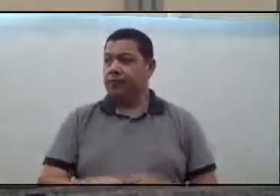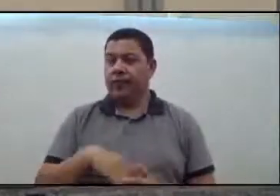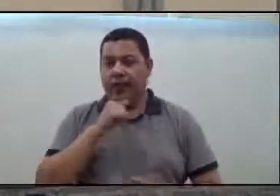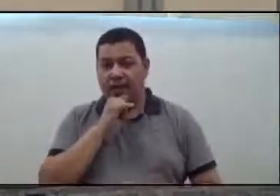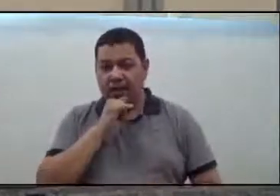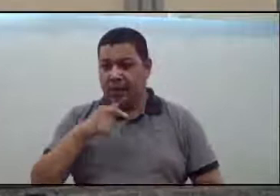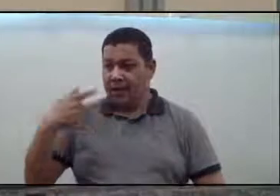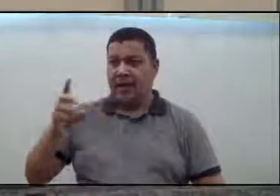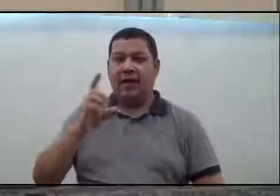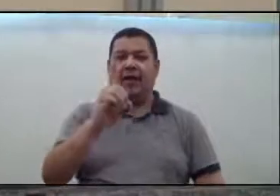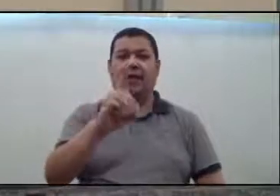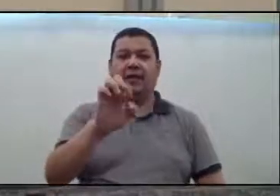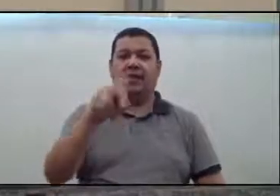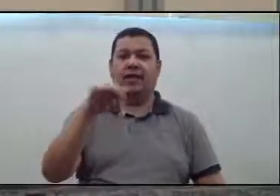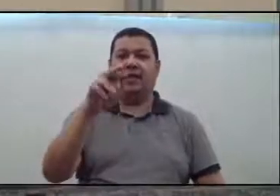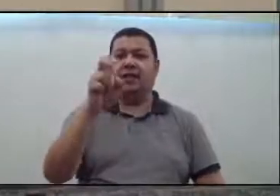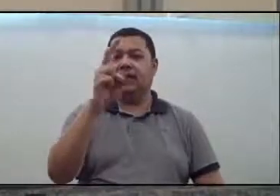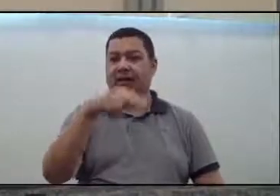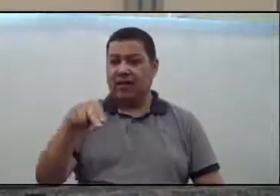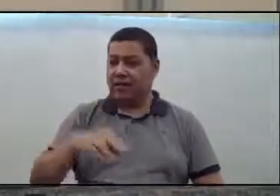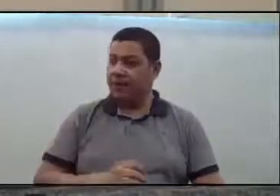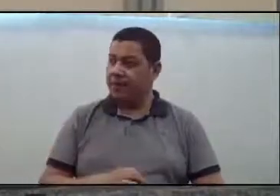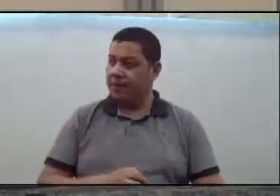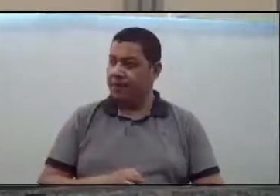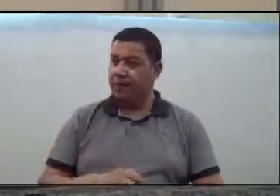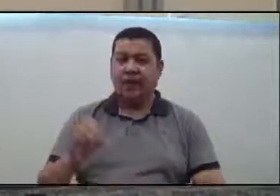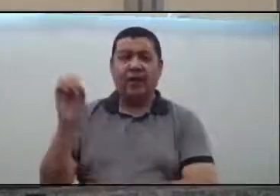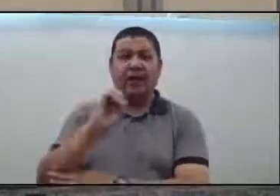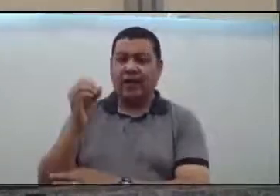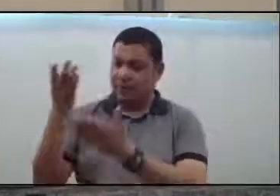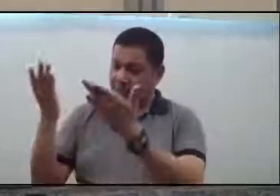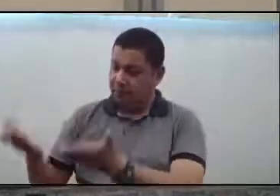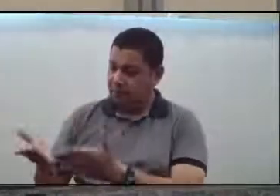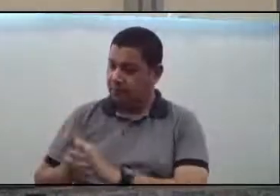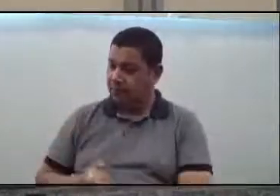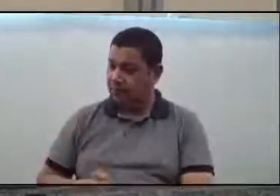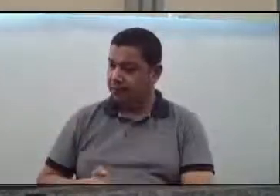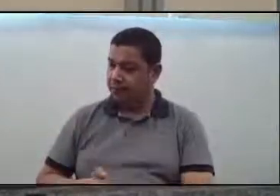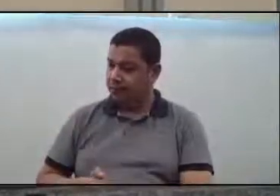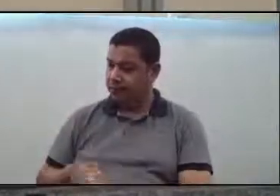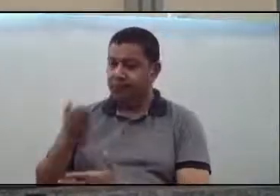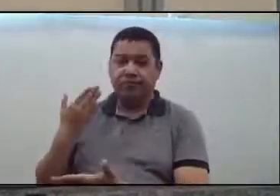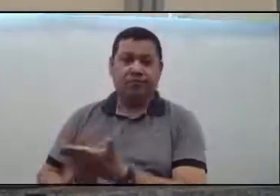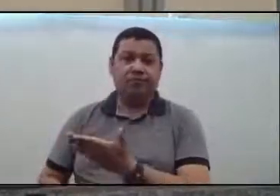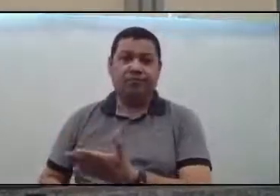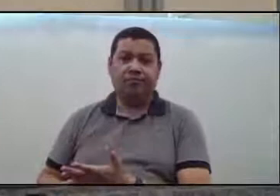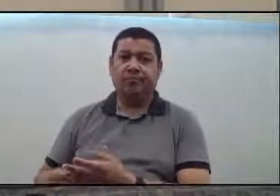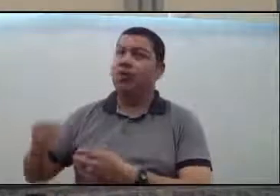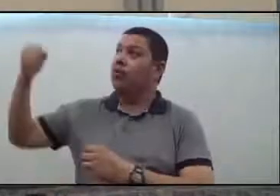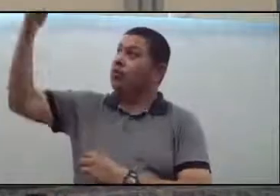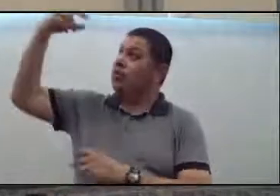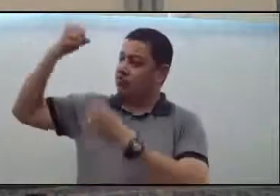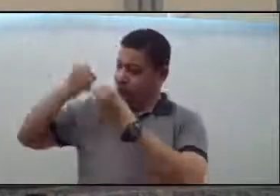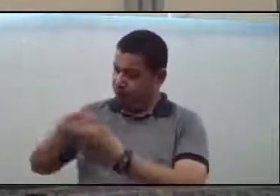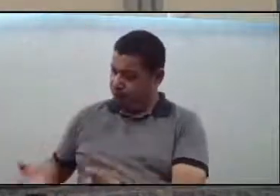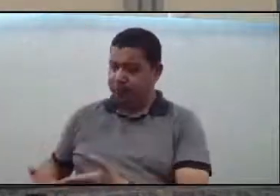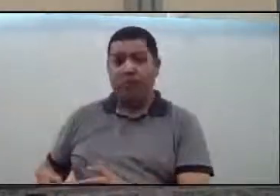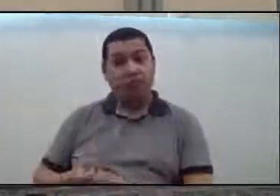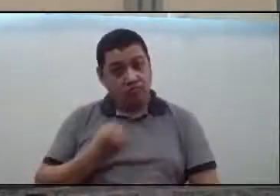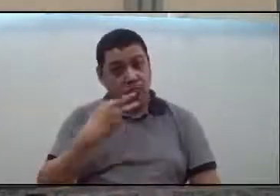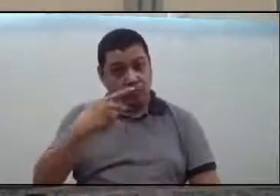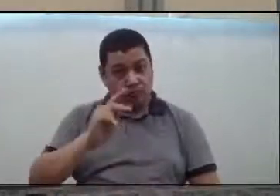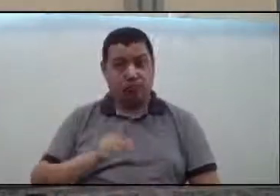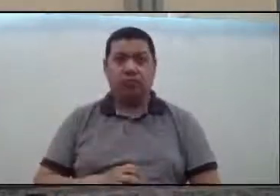de Detran, pátio não sei de onde, o veículo do trabalhador lá sendo apreendido, né, e acabando naquele sol lá. Parabéns pelo discurso, Vossa